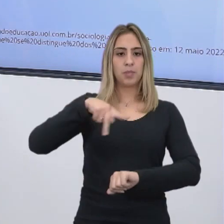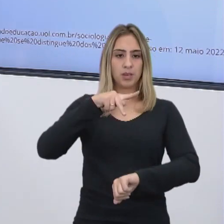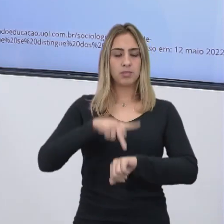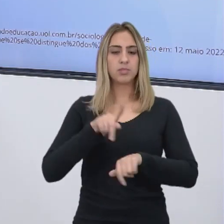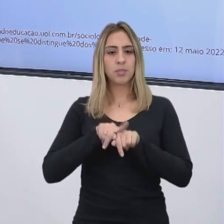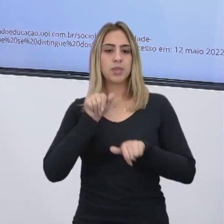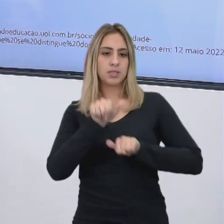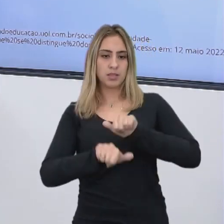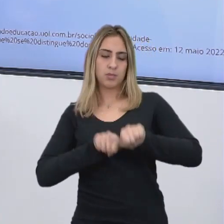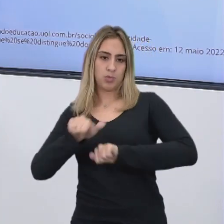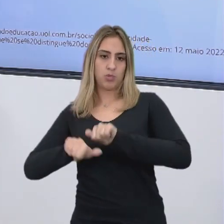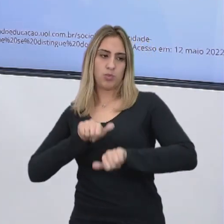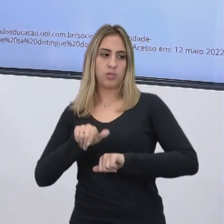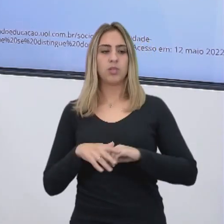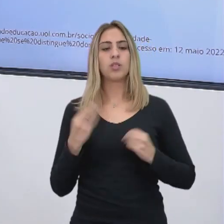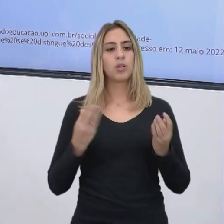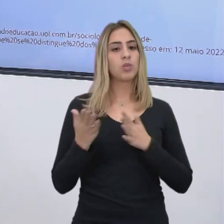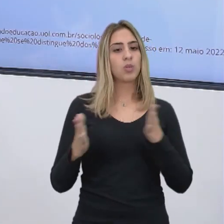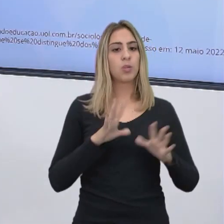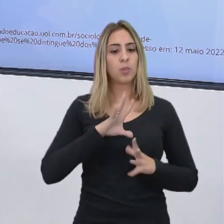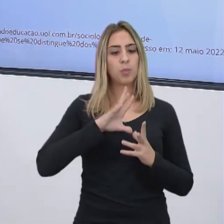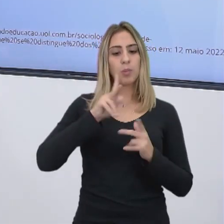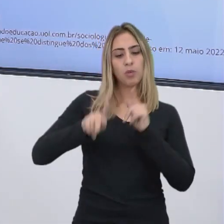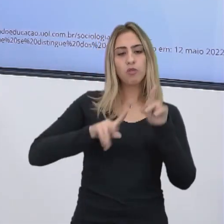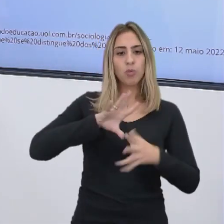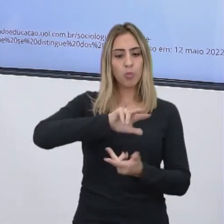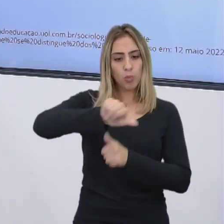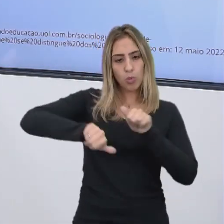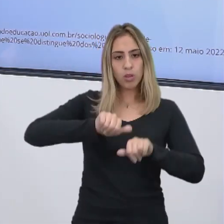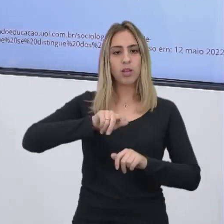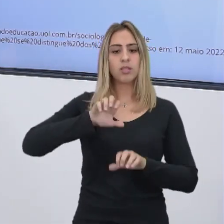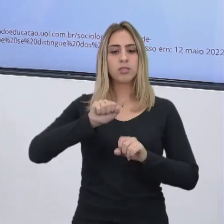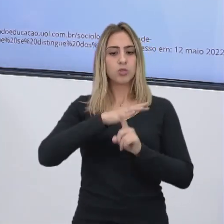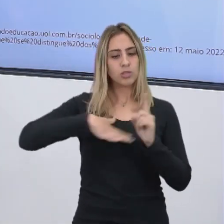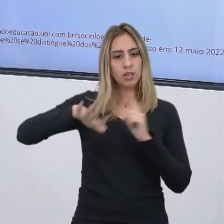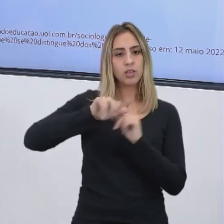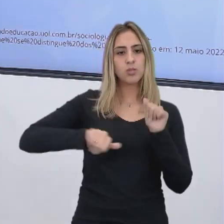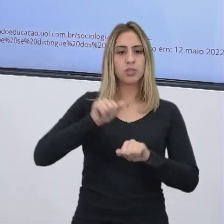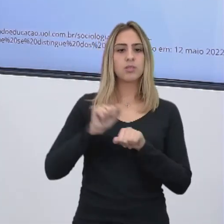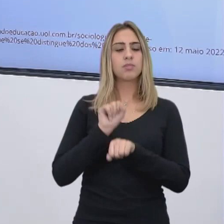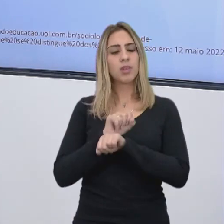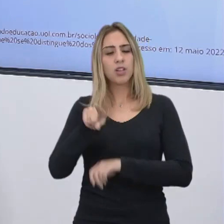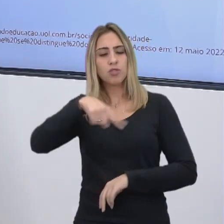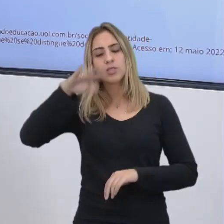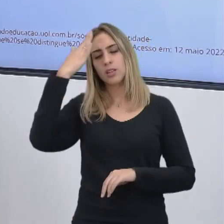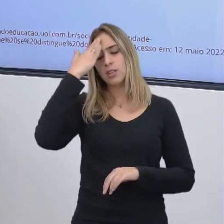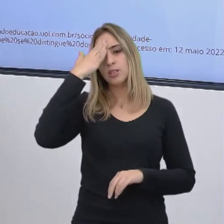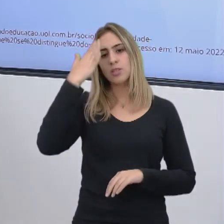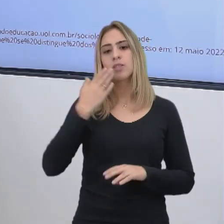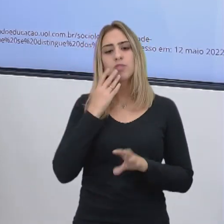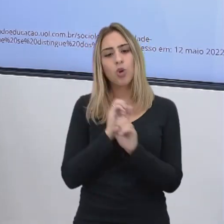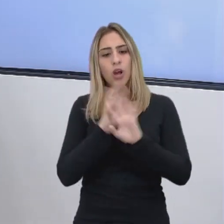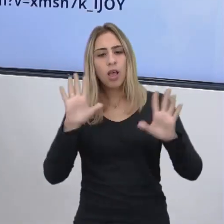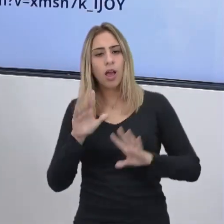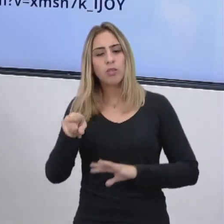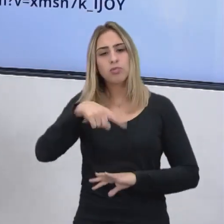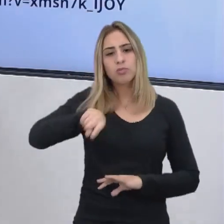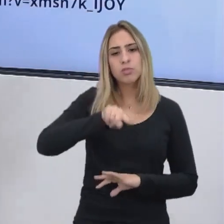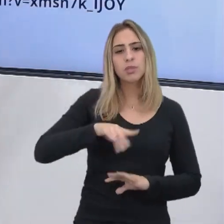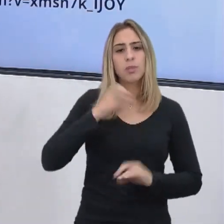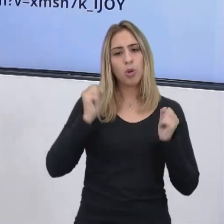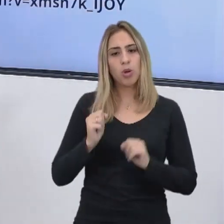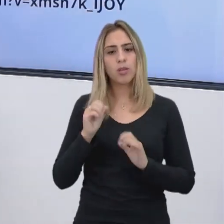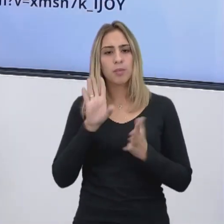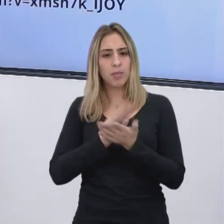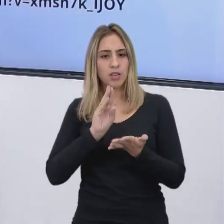se modificam, porque enquanto o povo muda, a sociedade muda junto. Eu espero que vocês tenham entendido, que tenha ficado claro. Se vocês quiserem,